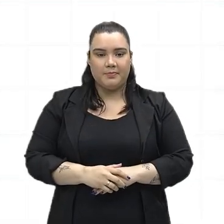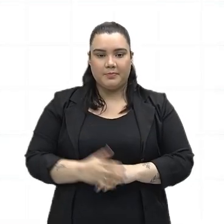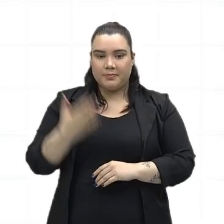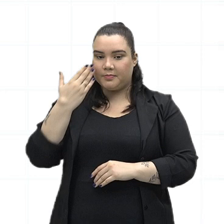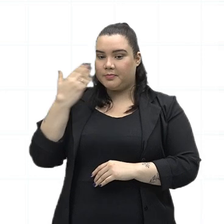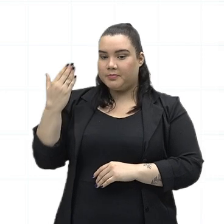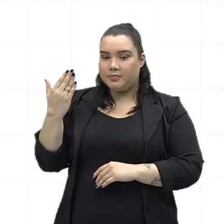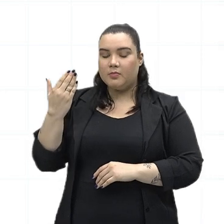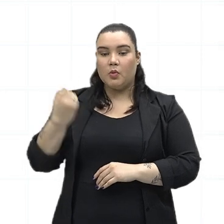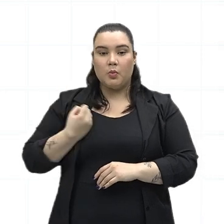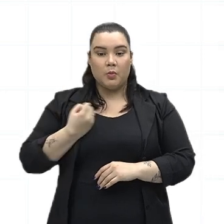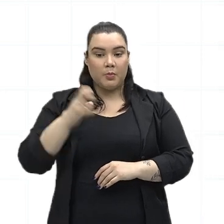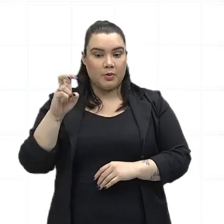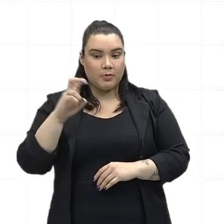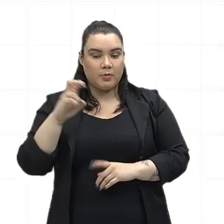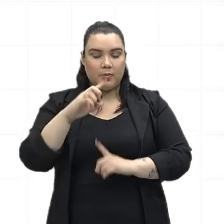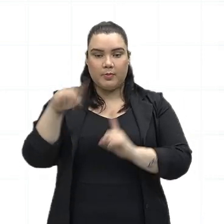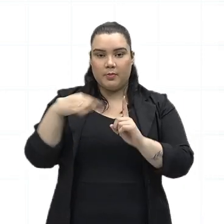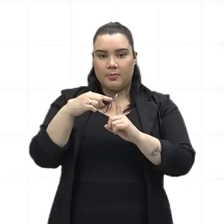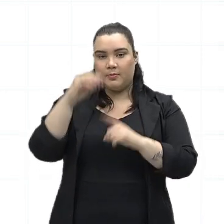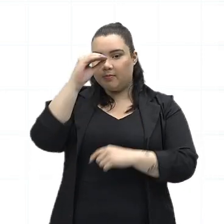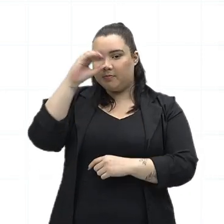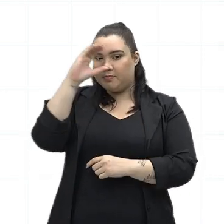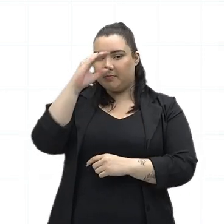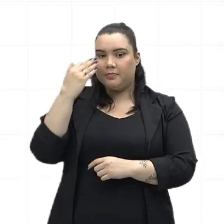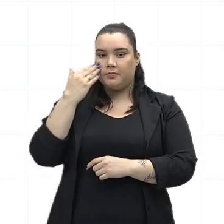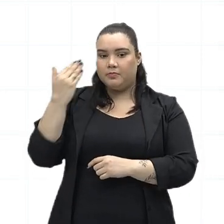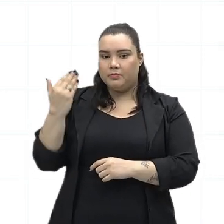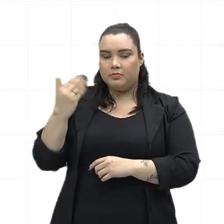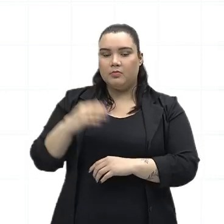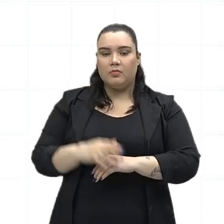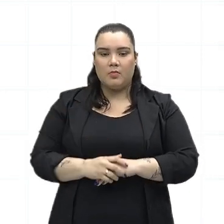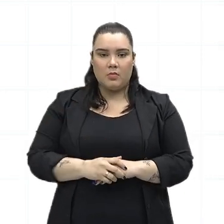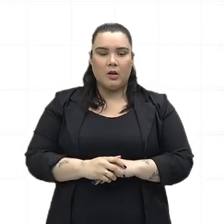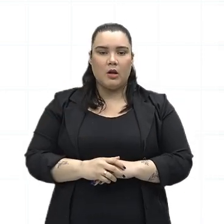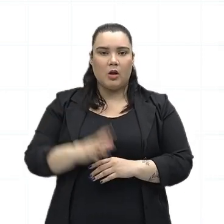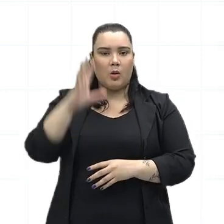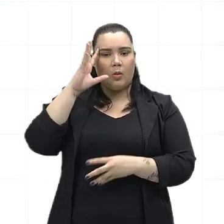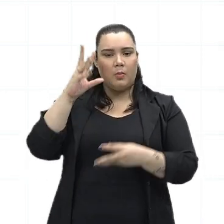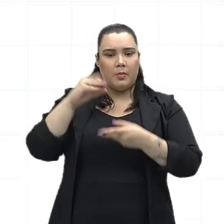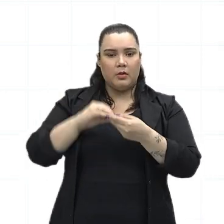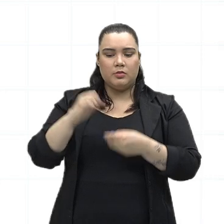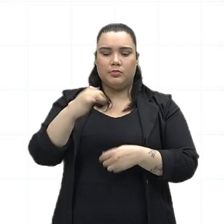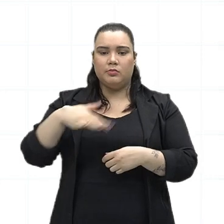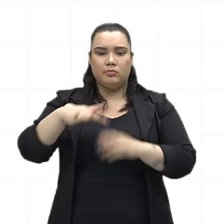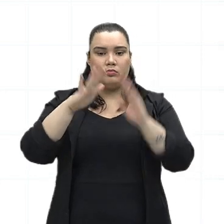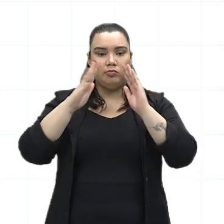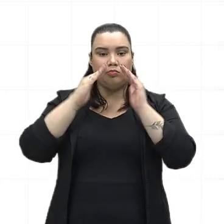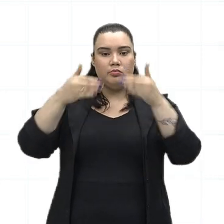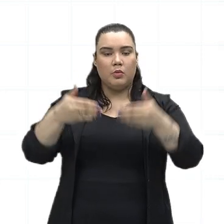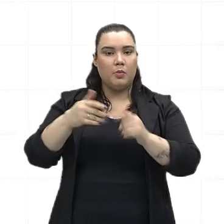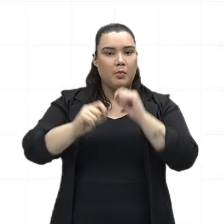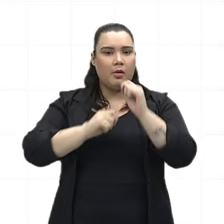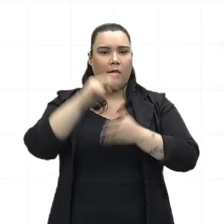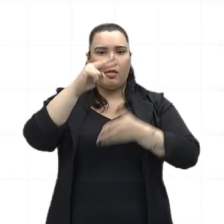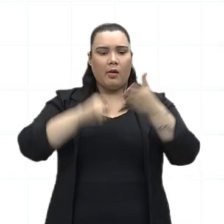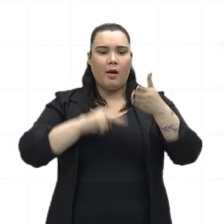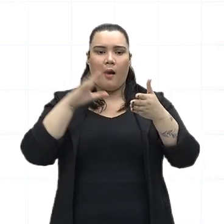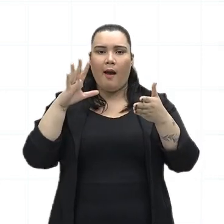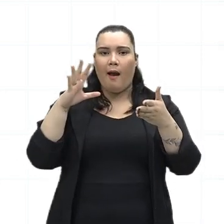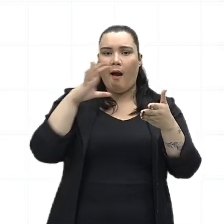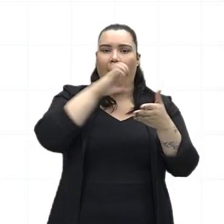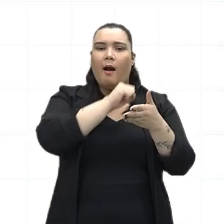aula 5, o objeto de conhecimento. Compreensão geral e específica. Leitura